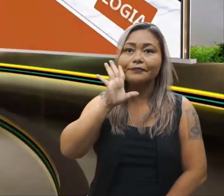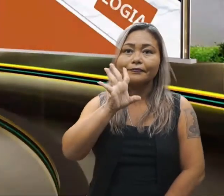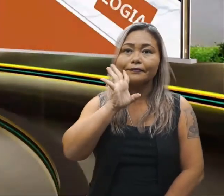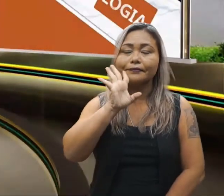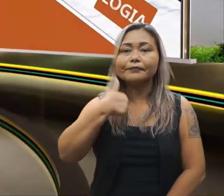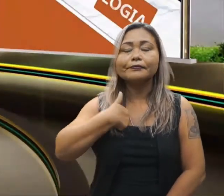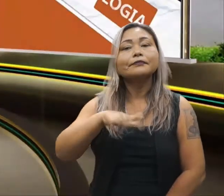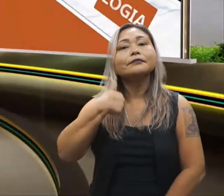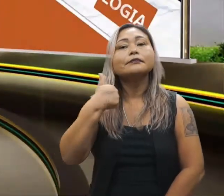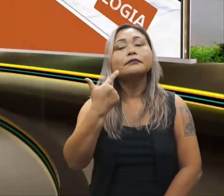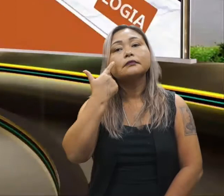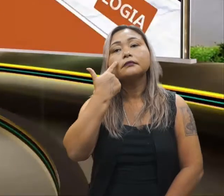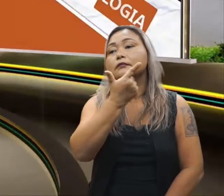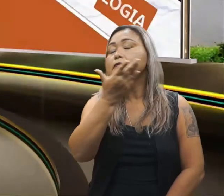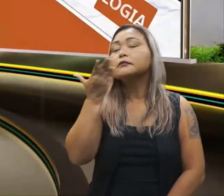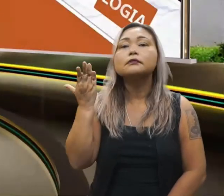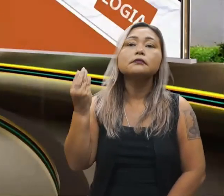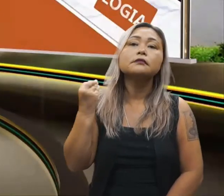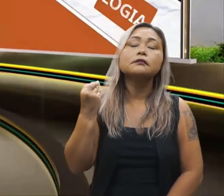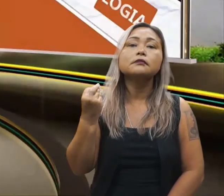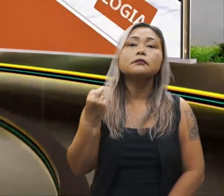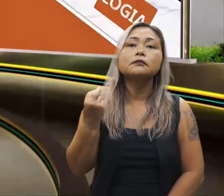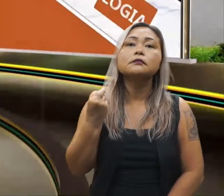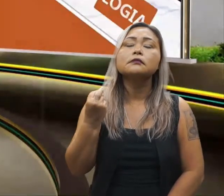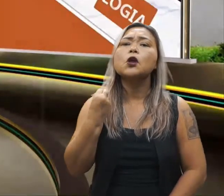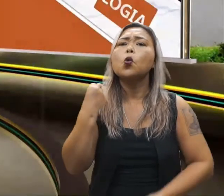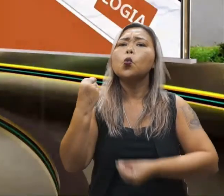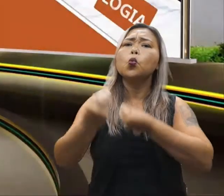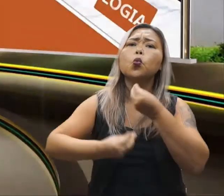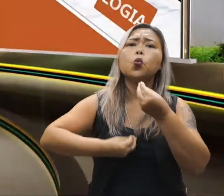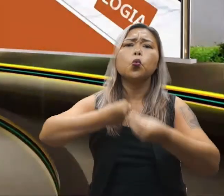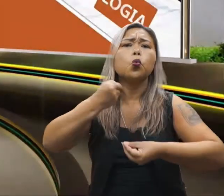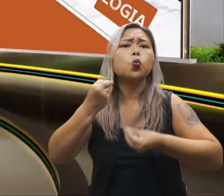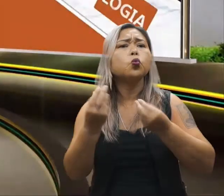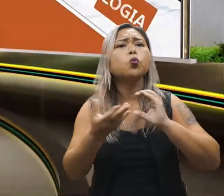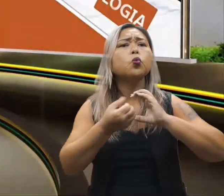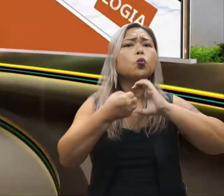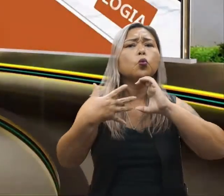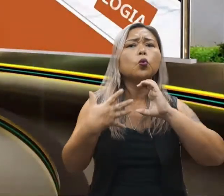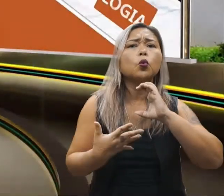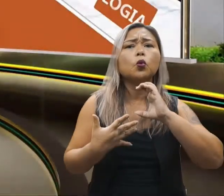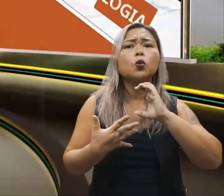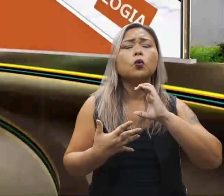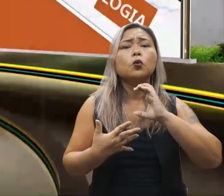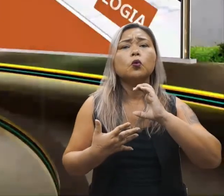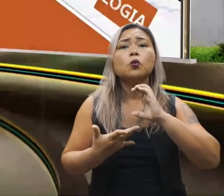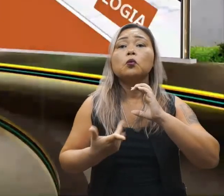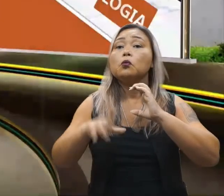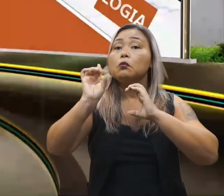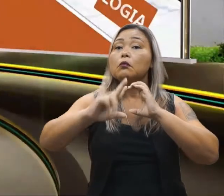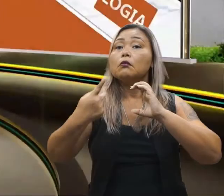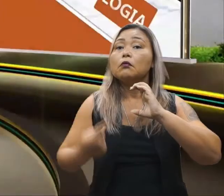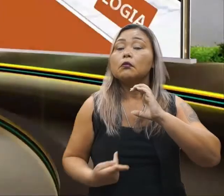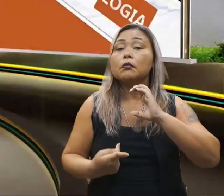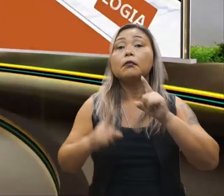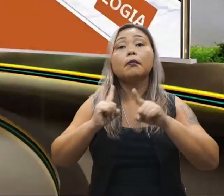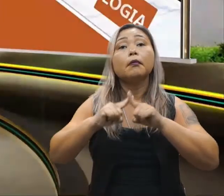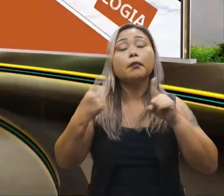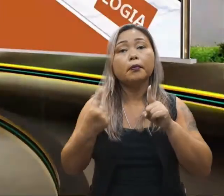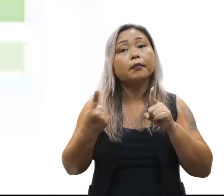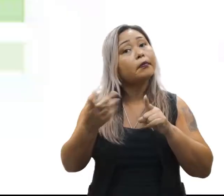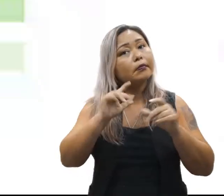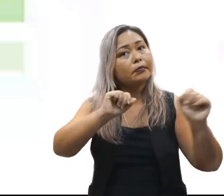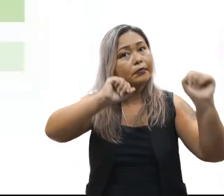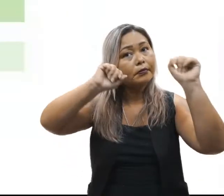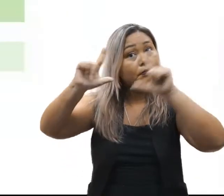bacana a gente ver como que se constrói, quais são as características do direito humano. Mas vamos voltar aqui para o nosso